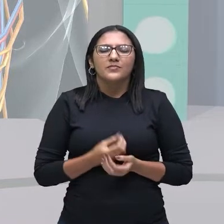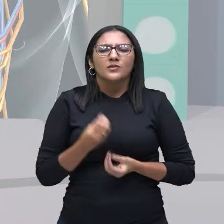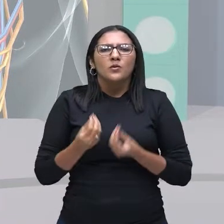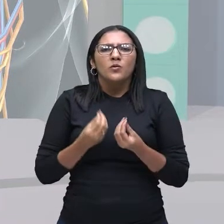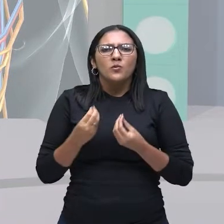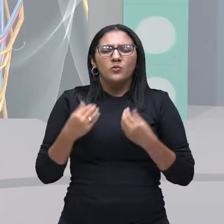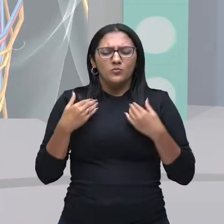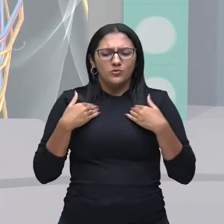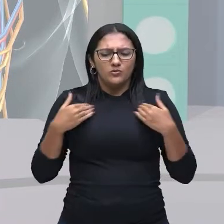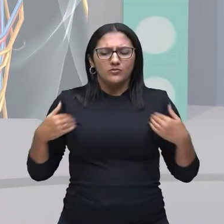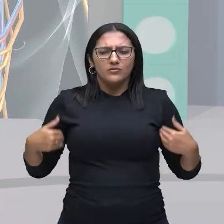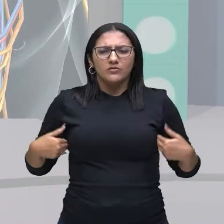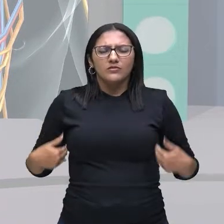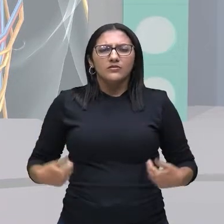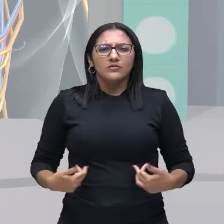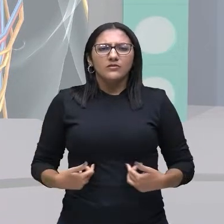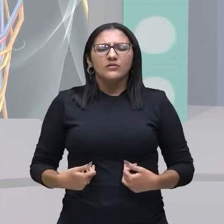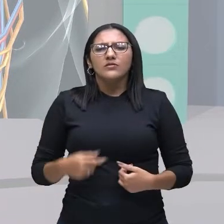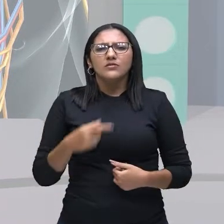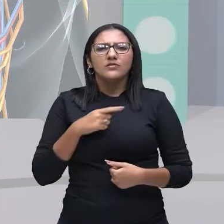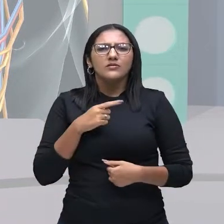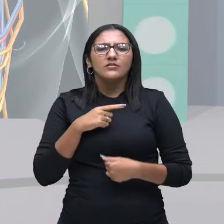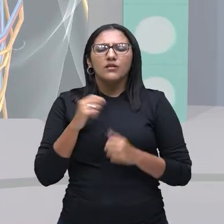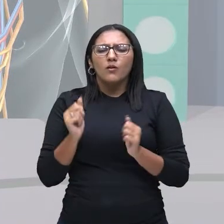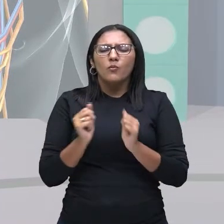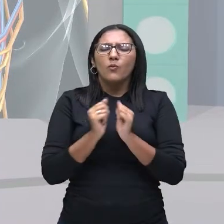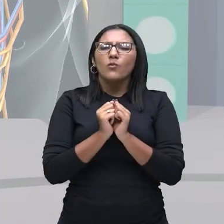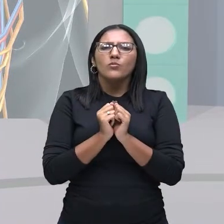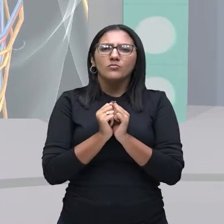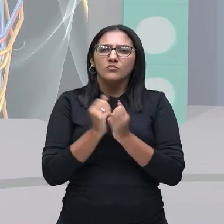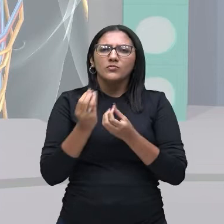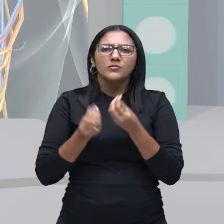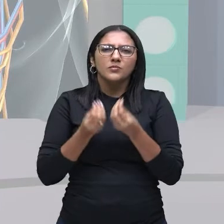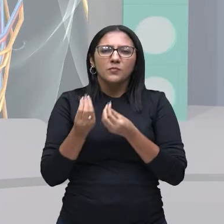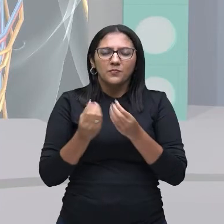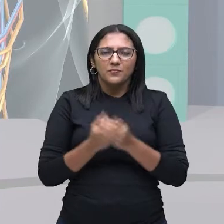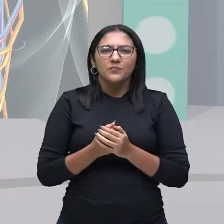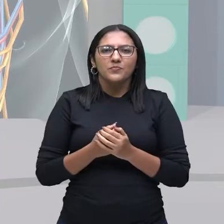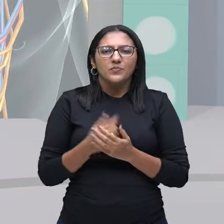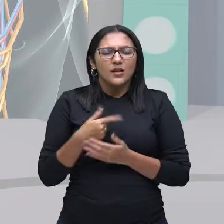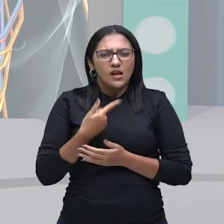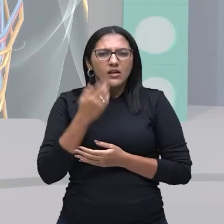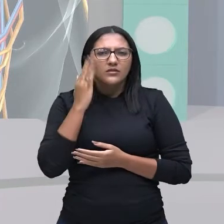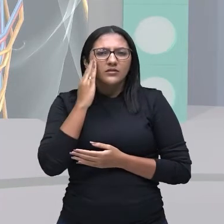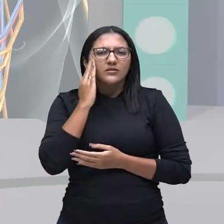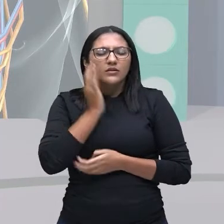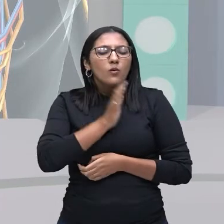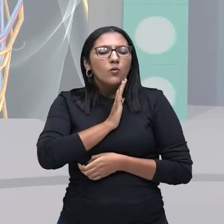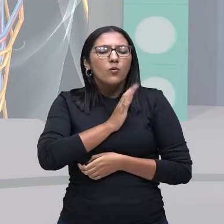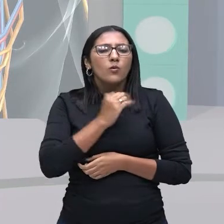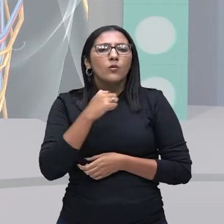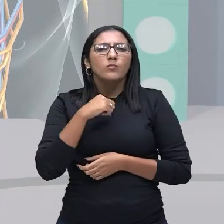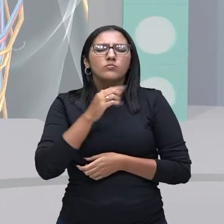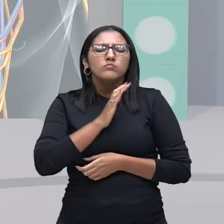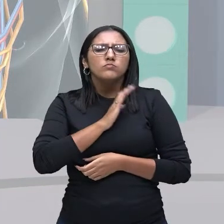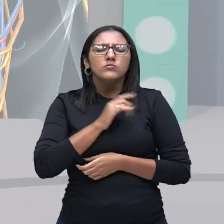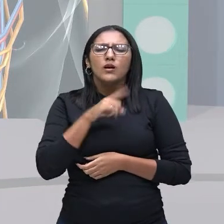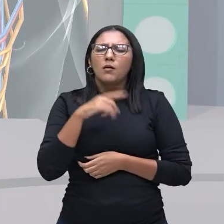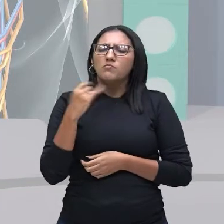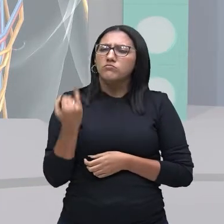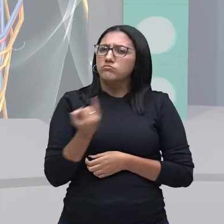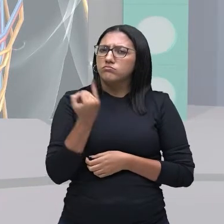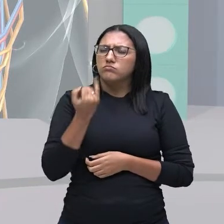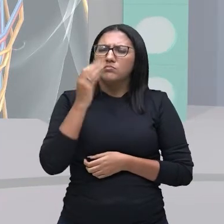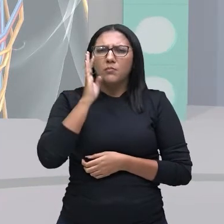esses órgãos eles agem junto, né? Então, a gente sabe que o coração é, sem dúvida, um dos mais